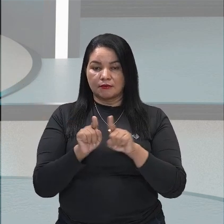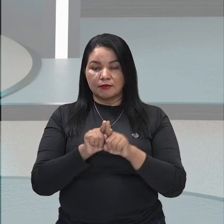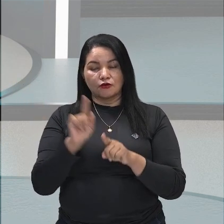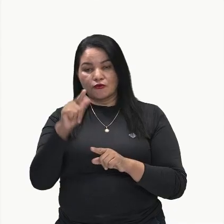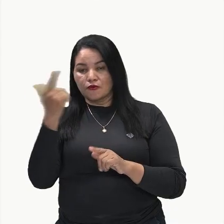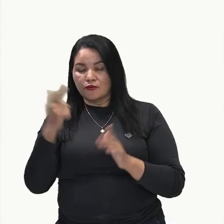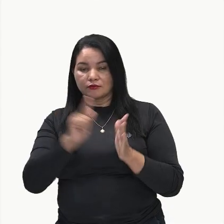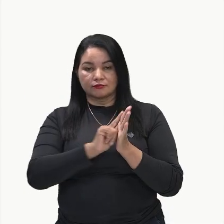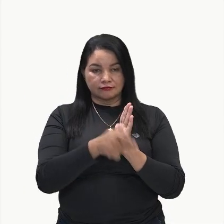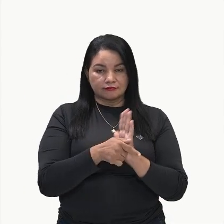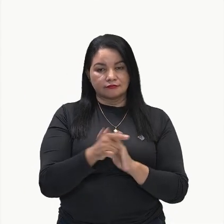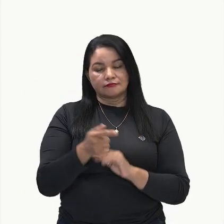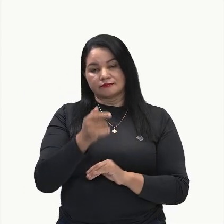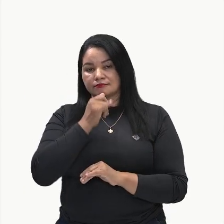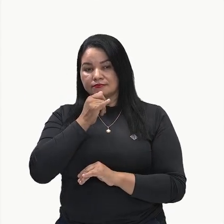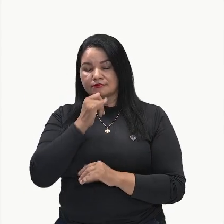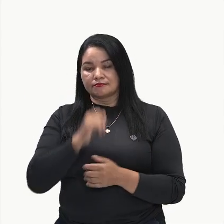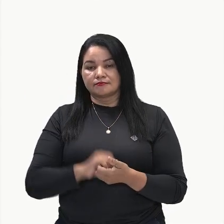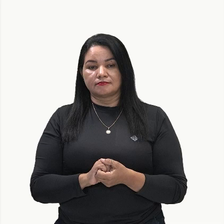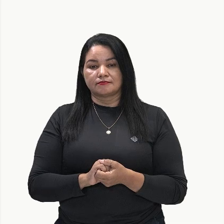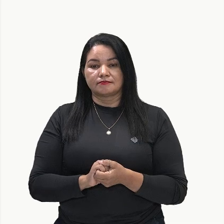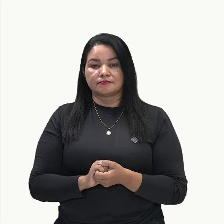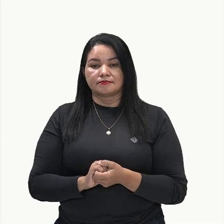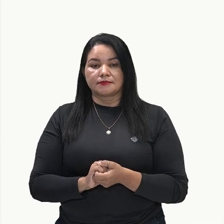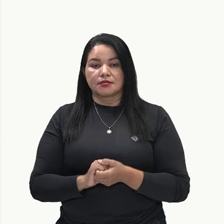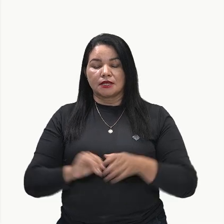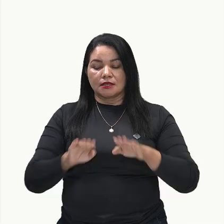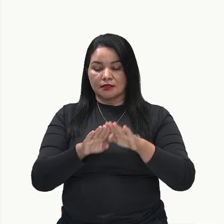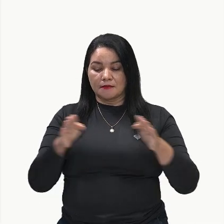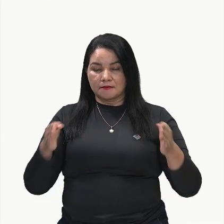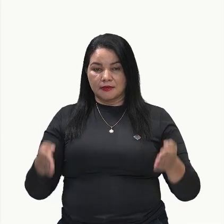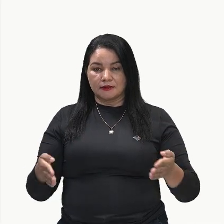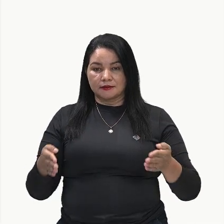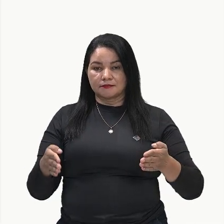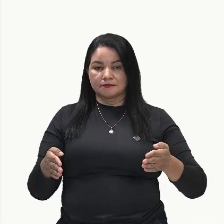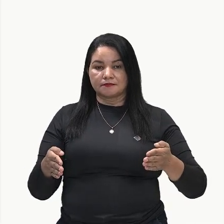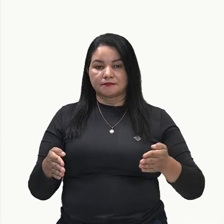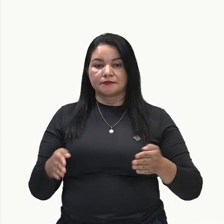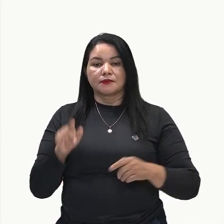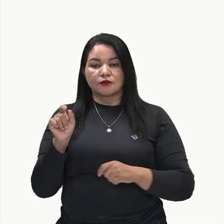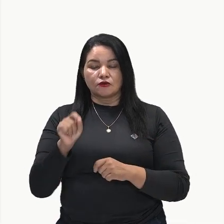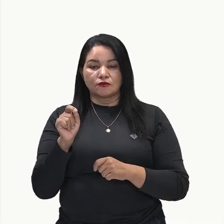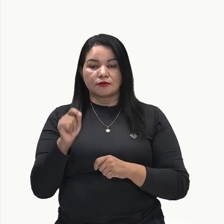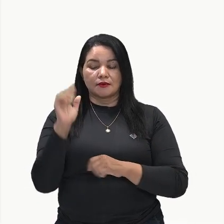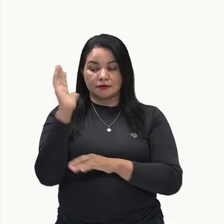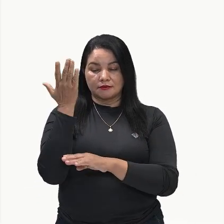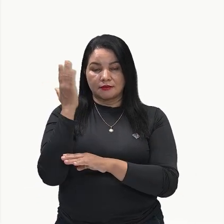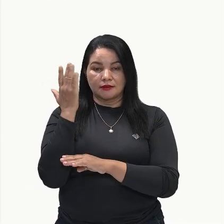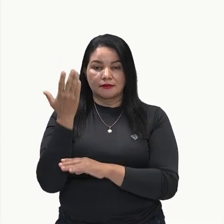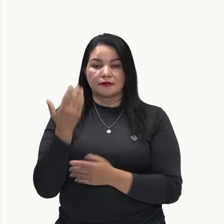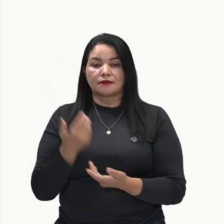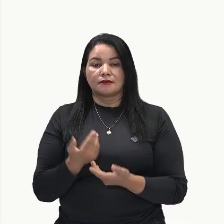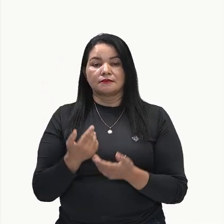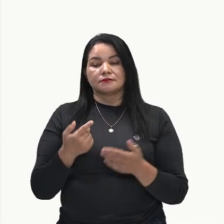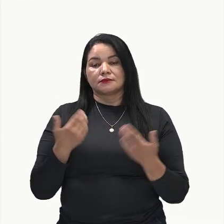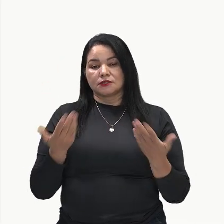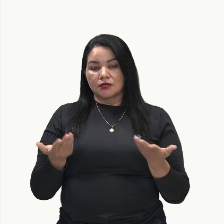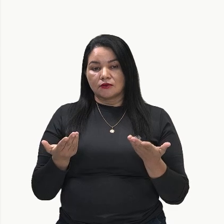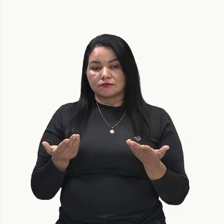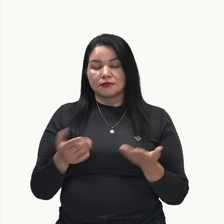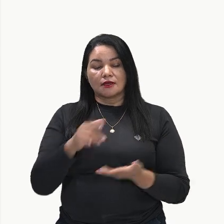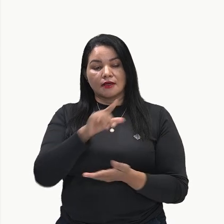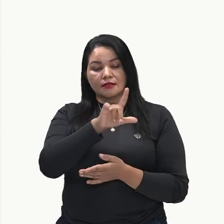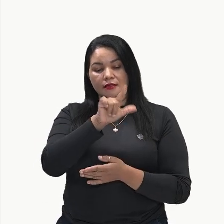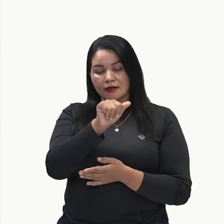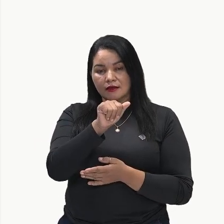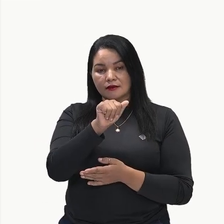nossos exemplos. La mesa de la cocina es de madeira. Então, la mesa,